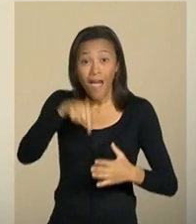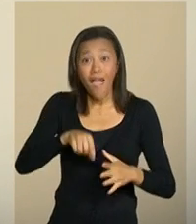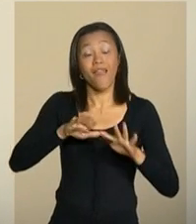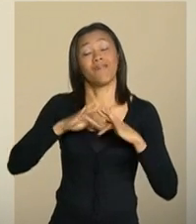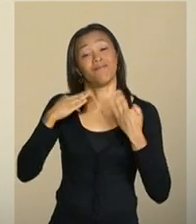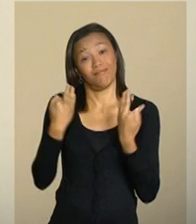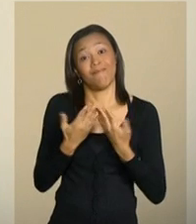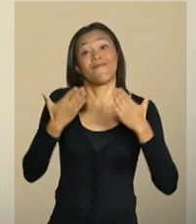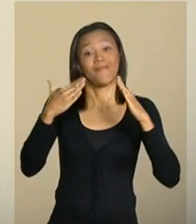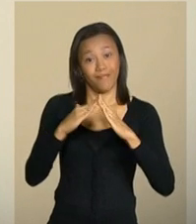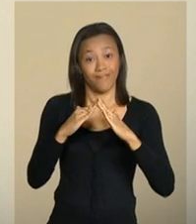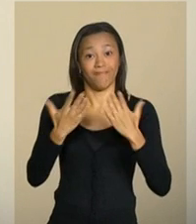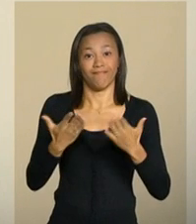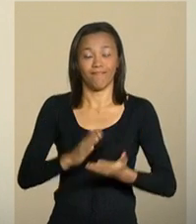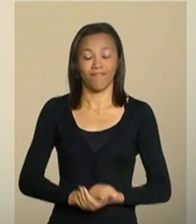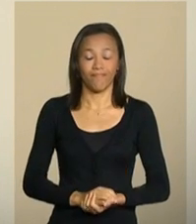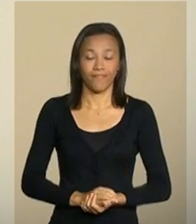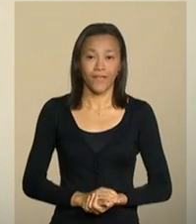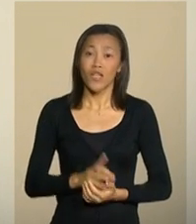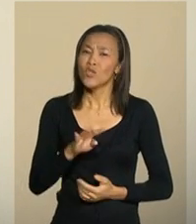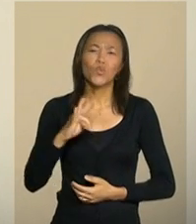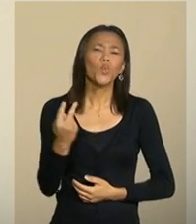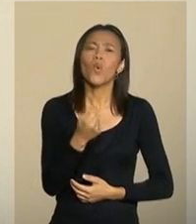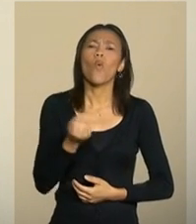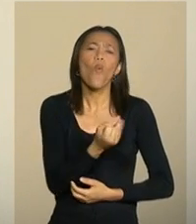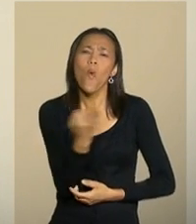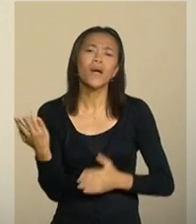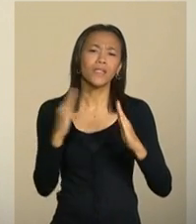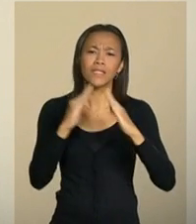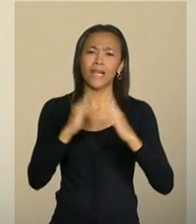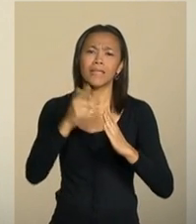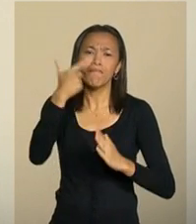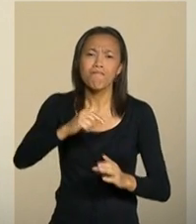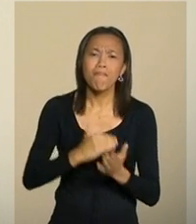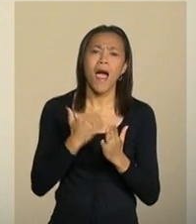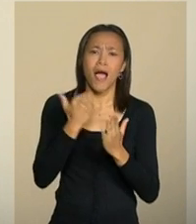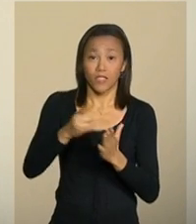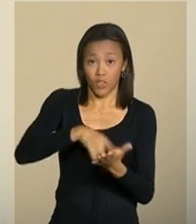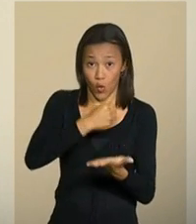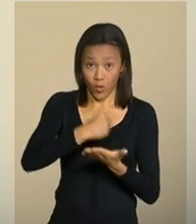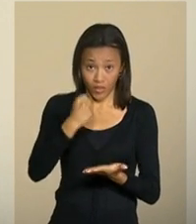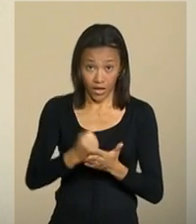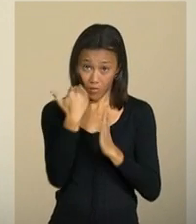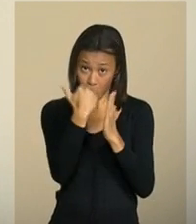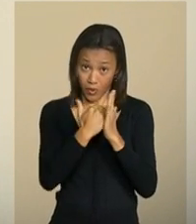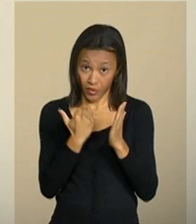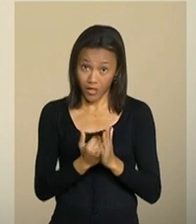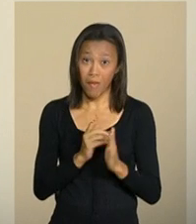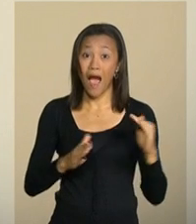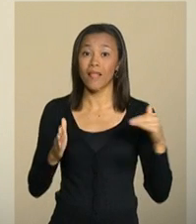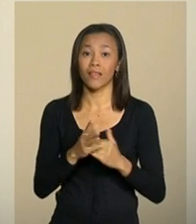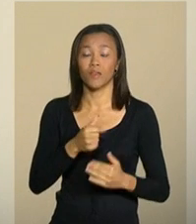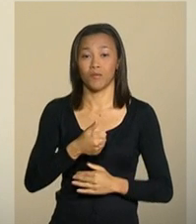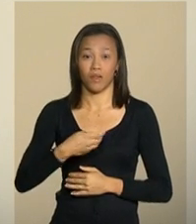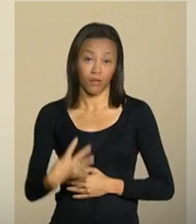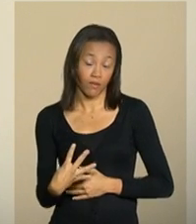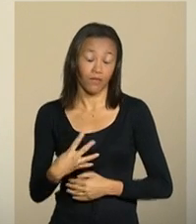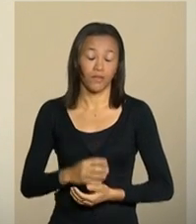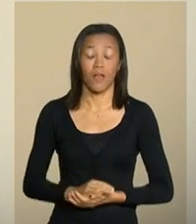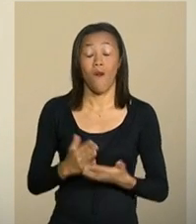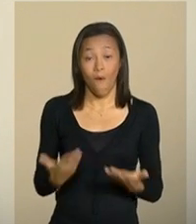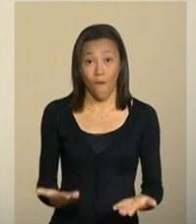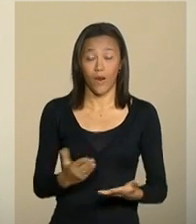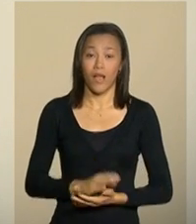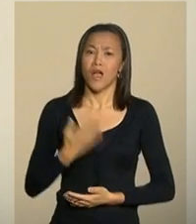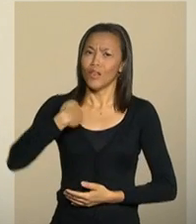aquilo que se chama Lar presidenta no total quantas casas a mais vão ser contratadas pelo minha casa minha vida até 2014 olha